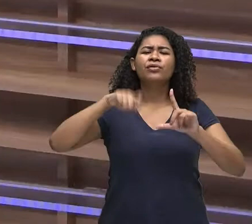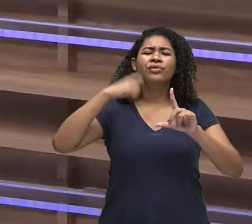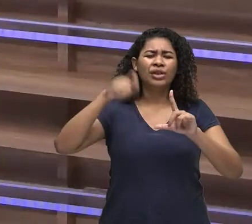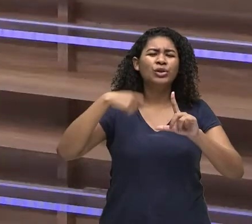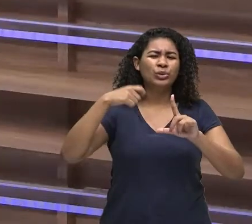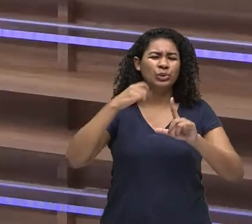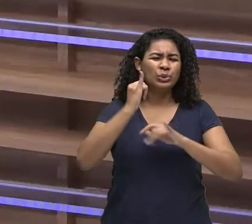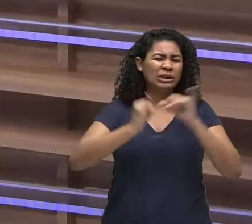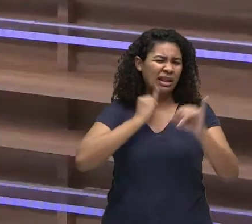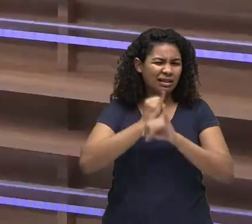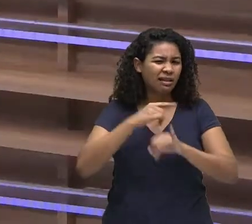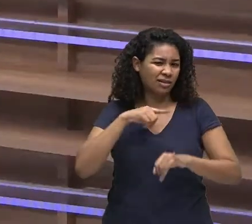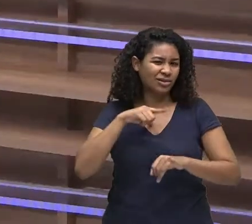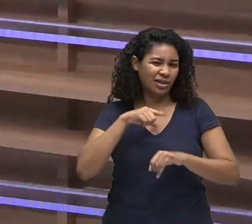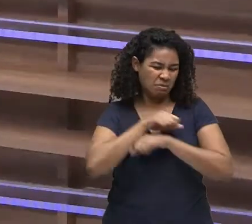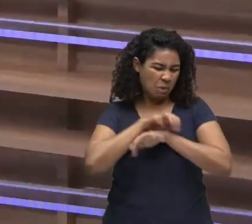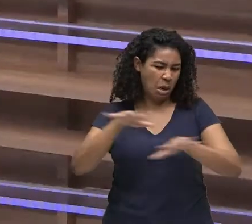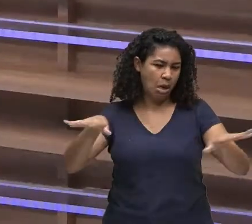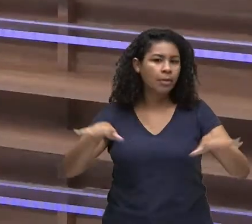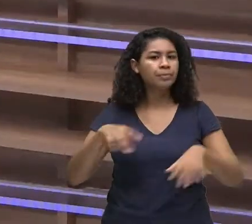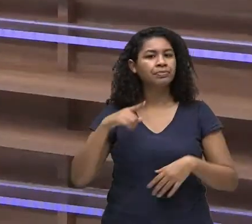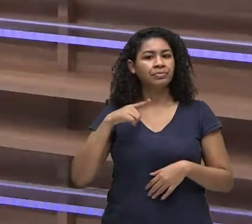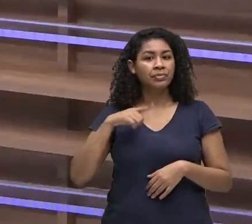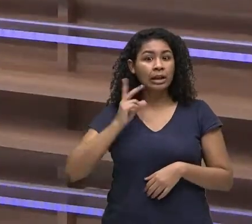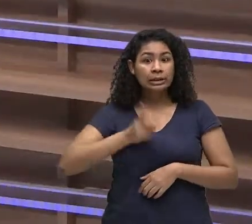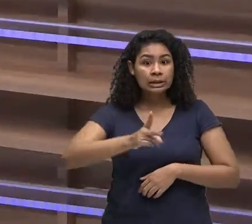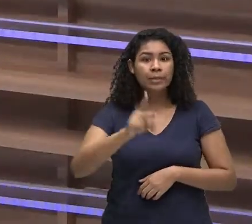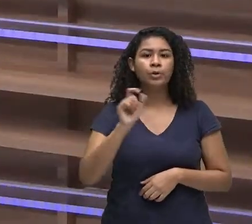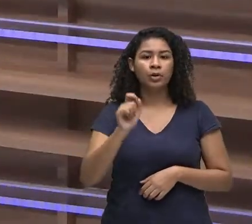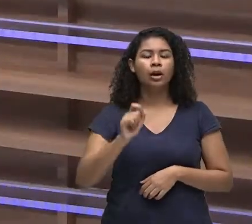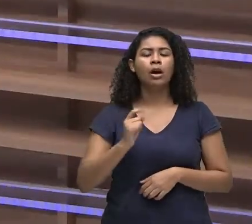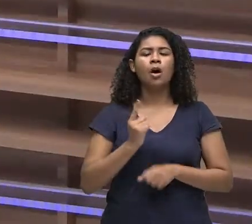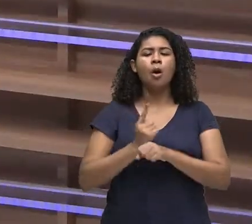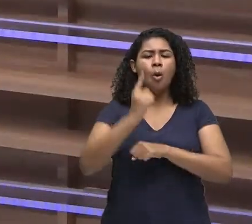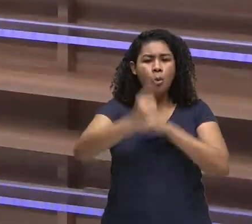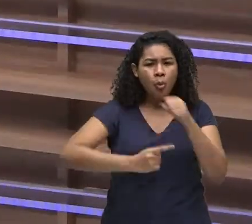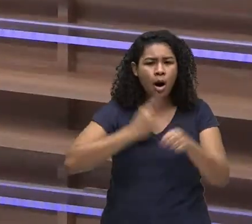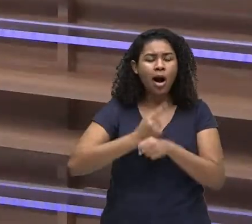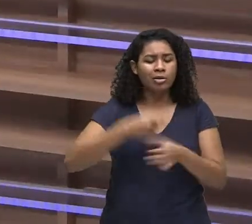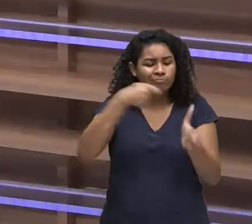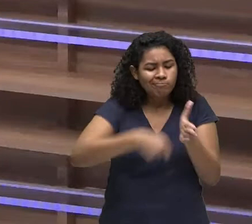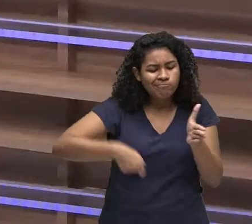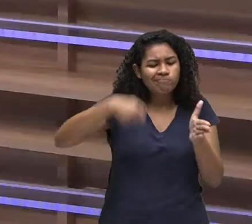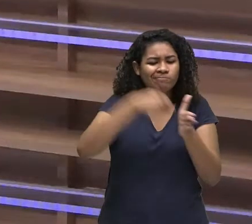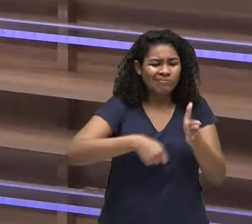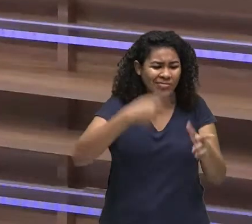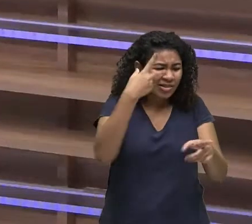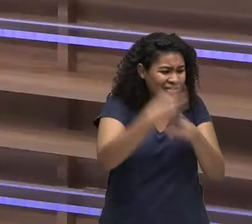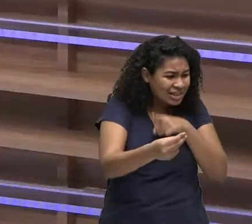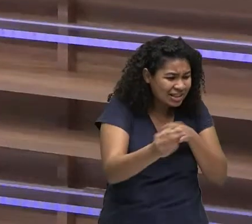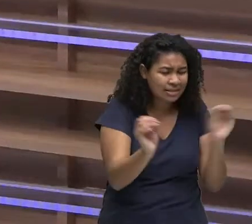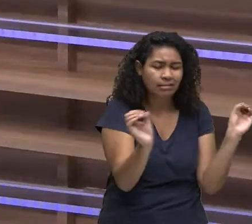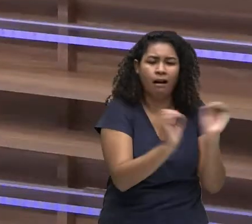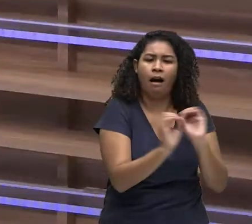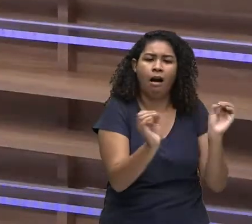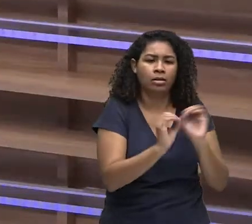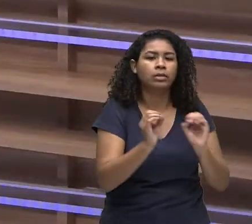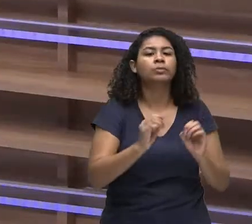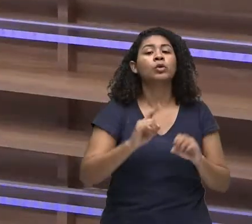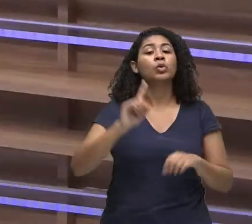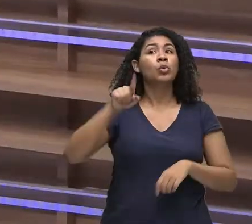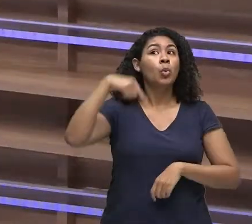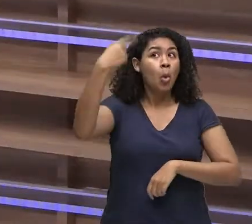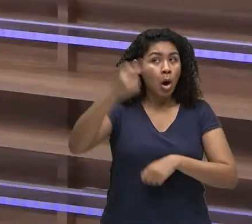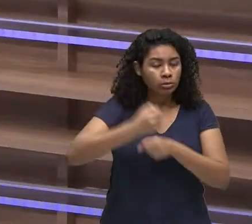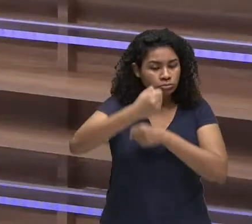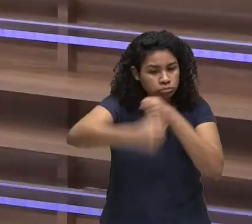ele pela sequência nas competições. Ele tenta um ano, ele não consegue vencer a batalha. Ele tenta no